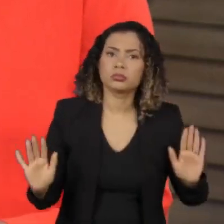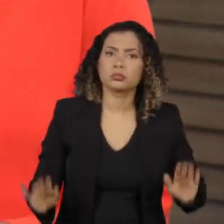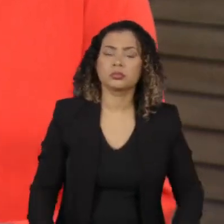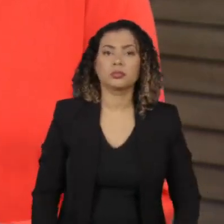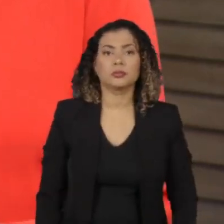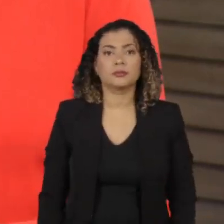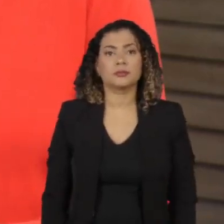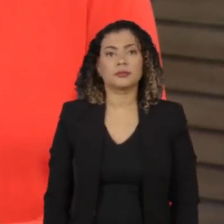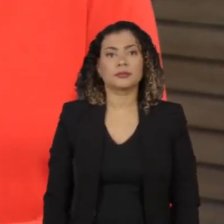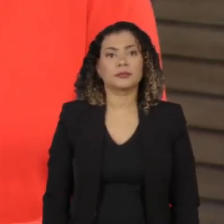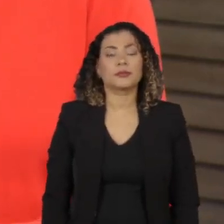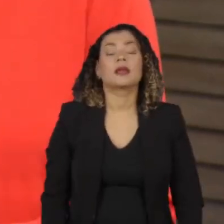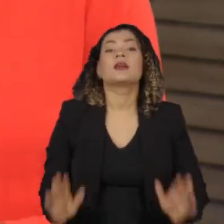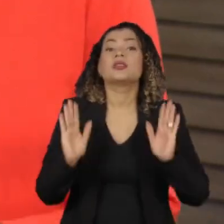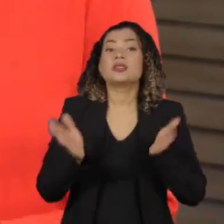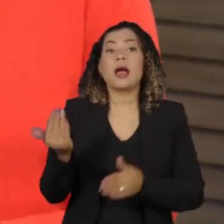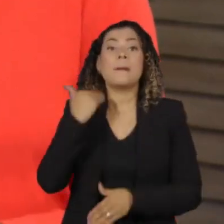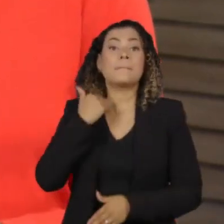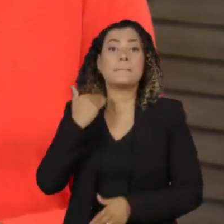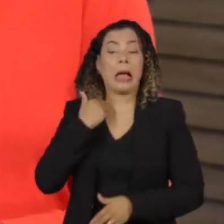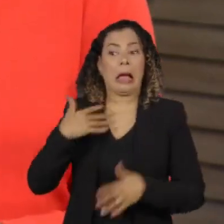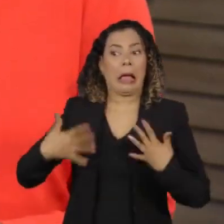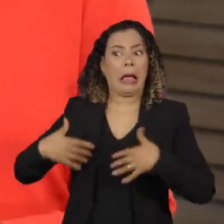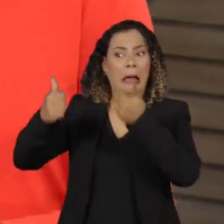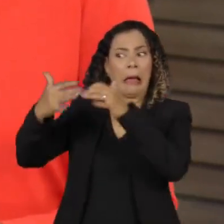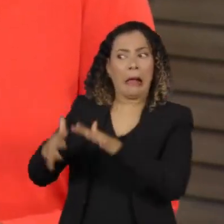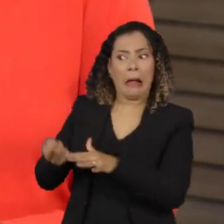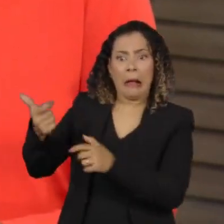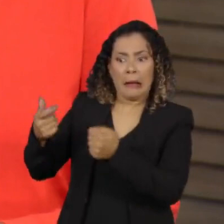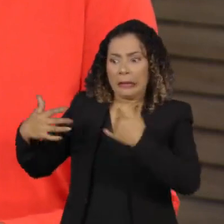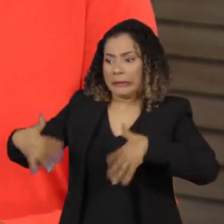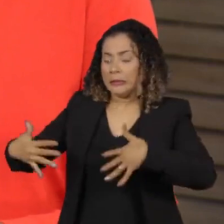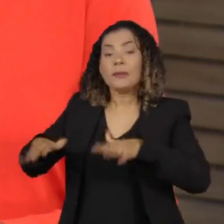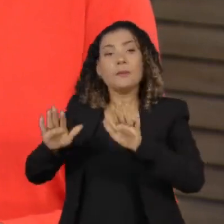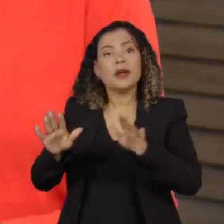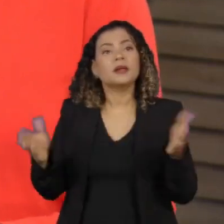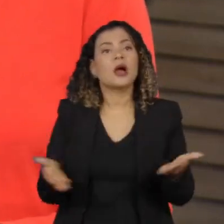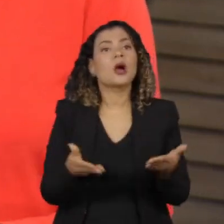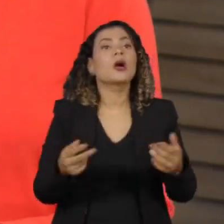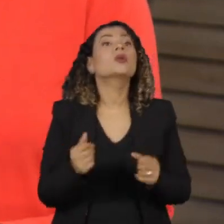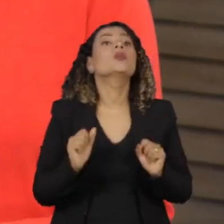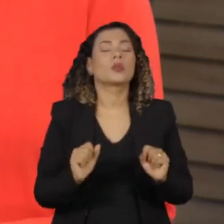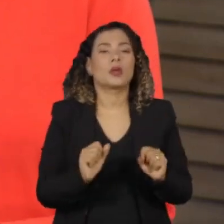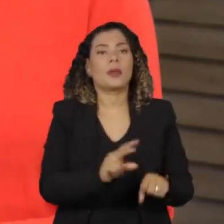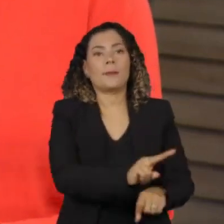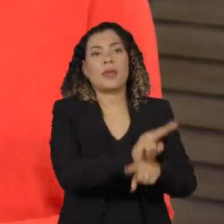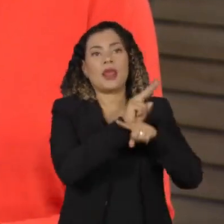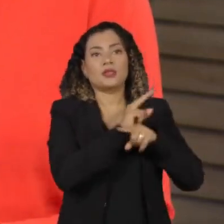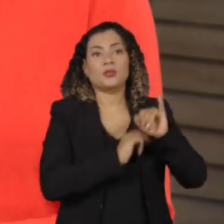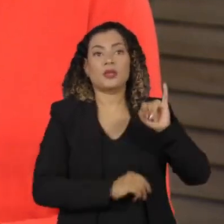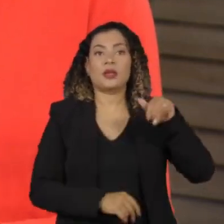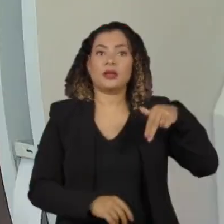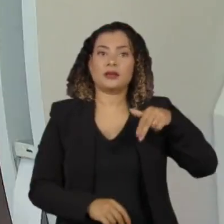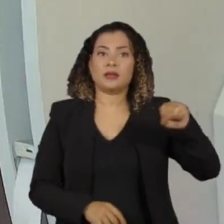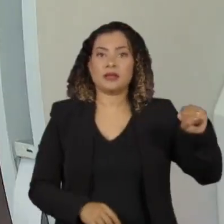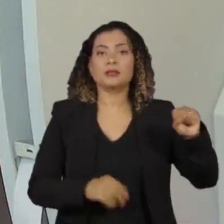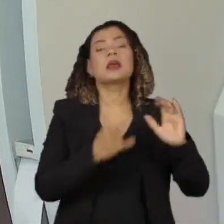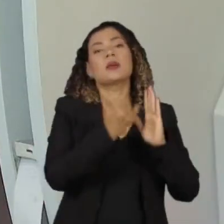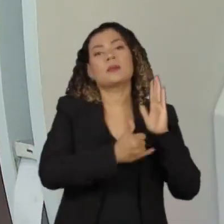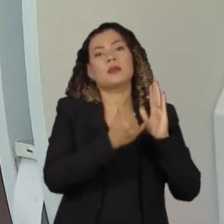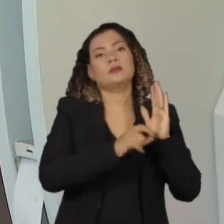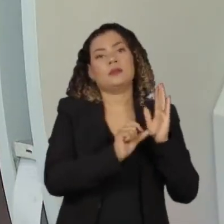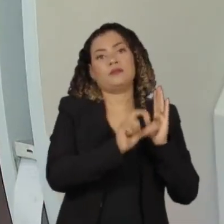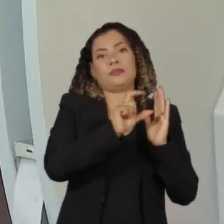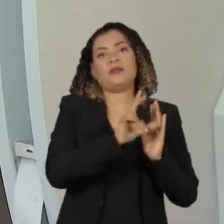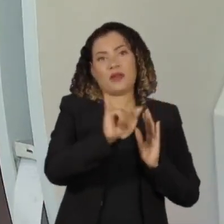Depois da chiadeira dos bancos, o governo federal vai elevar os juros do empréstimo consignado do INSS. A